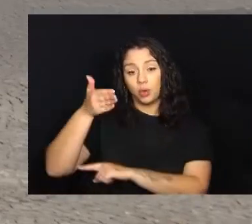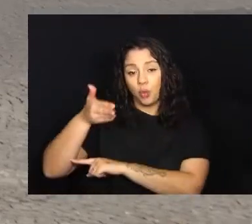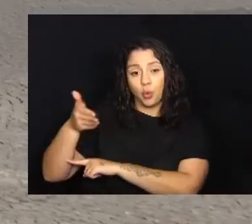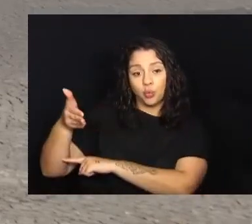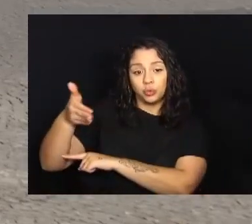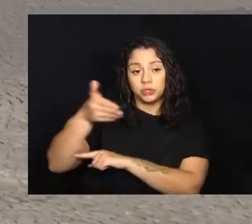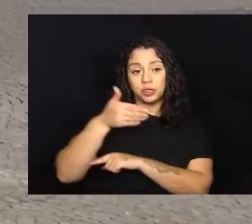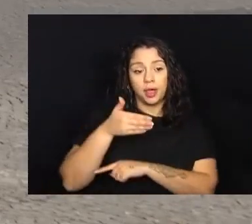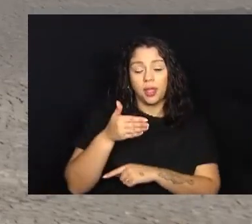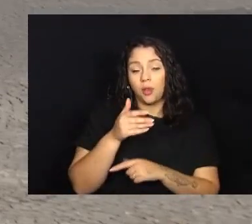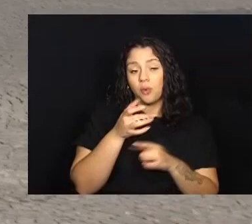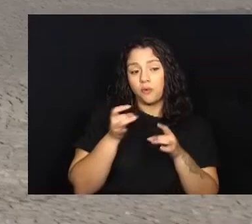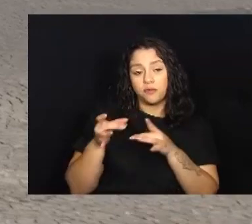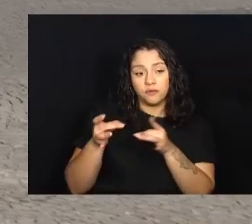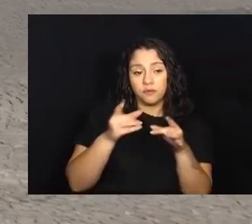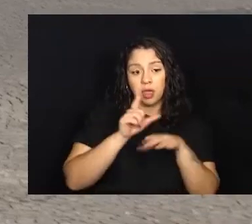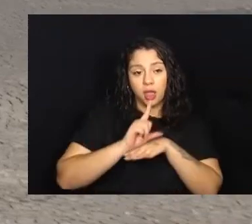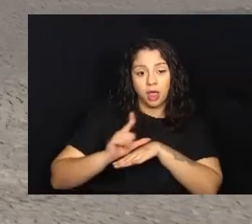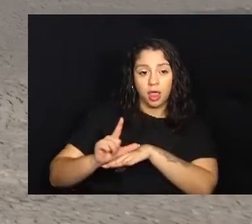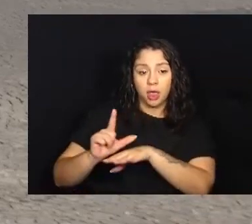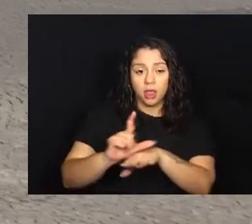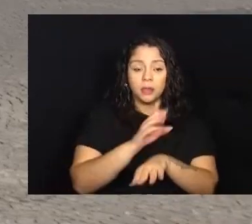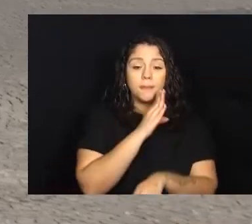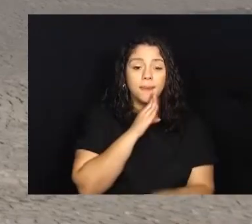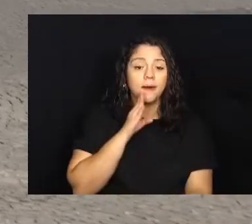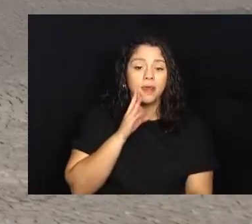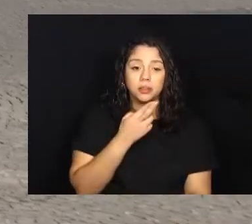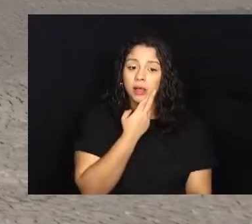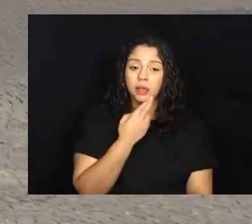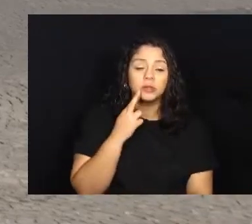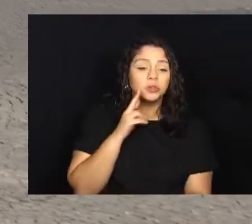na rede hoteleira, comércio, bares e